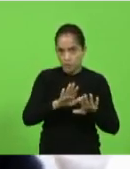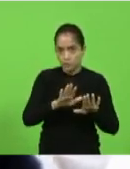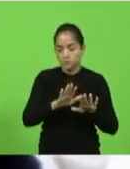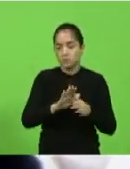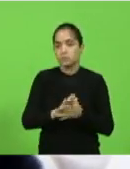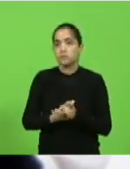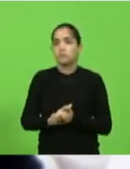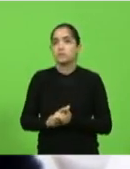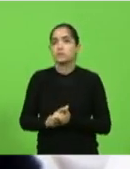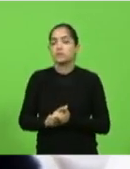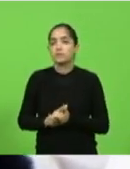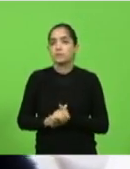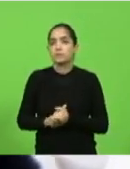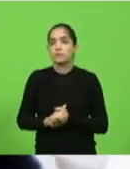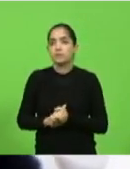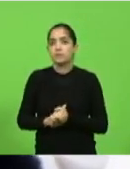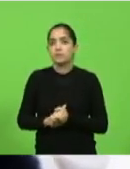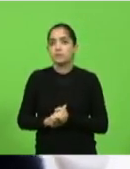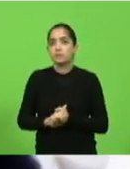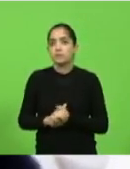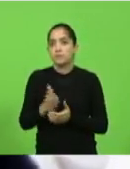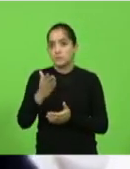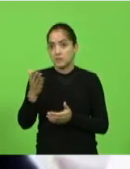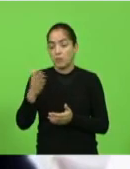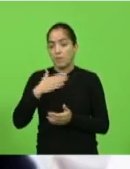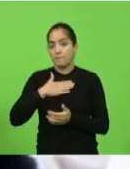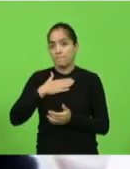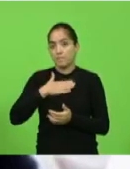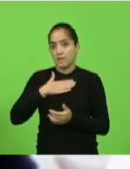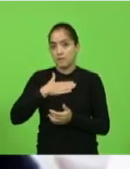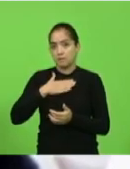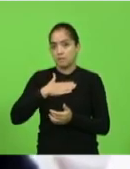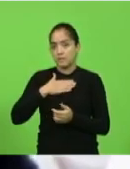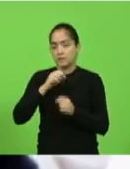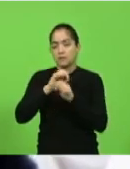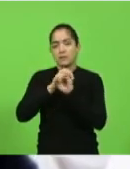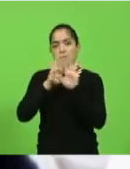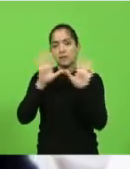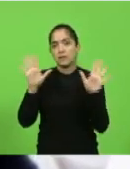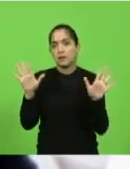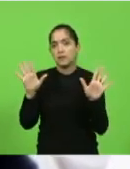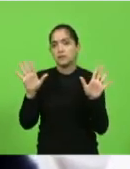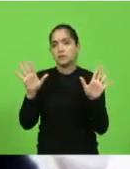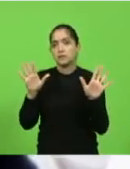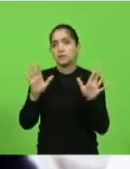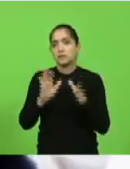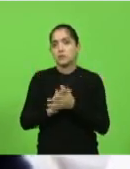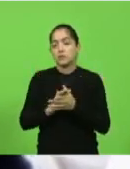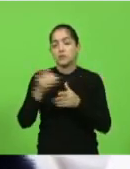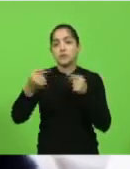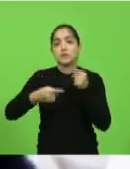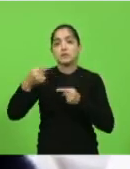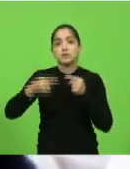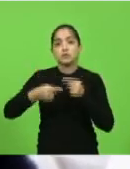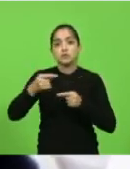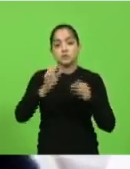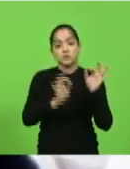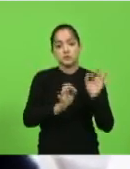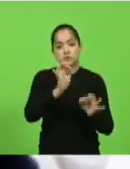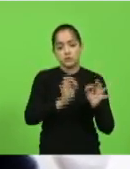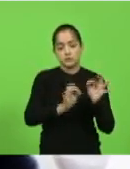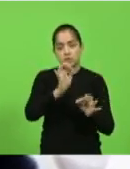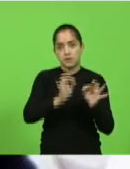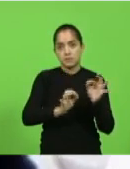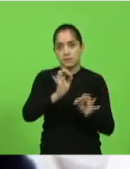Então, senhor presidente, para mim está muito claro, né, o que está em discussão nesse julgamento.